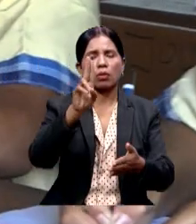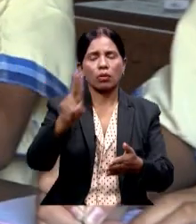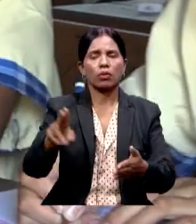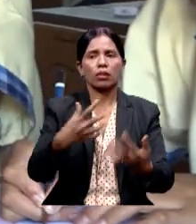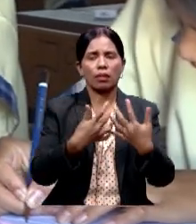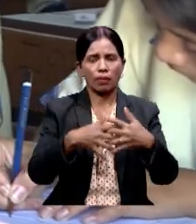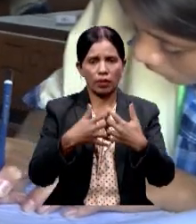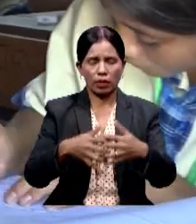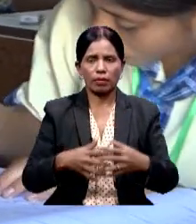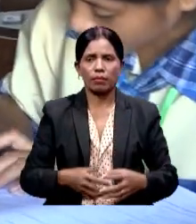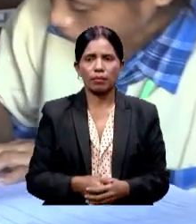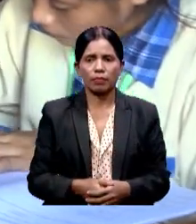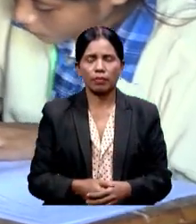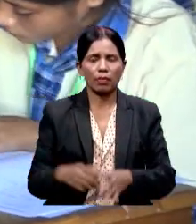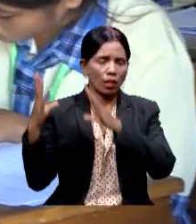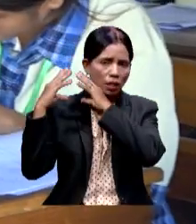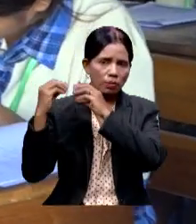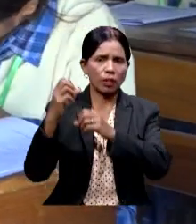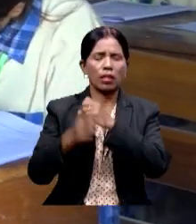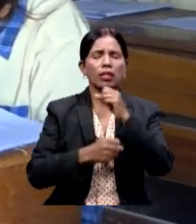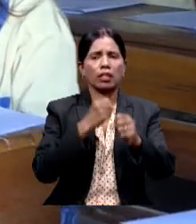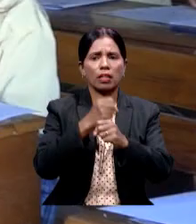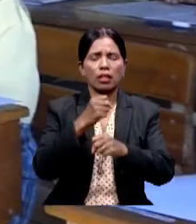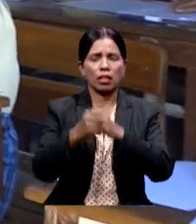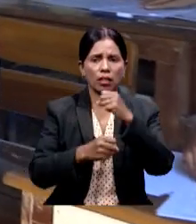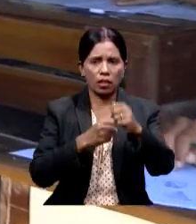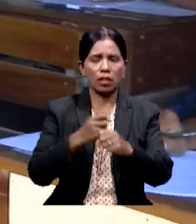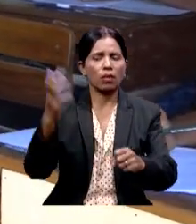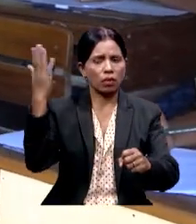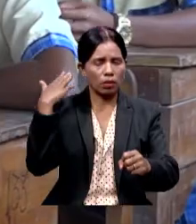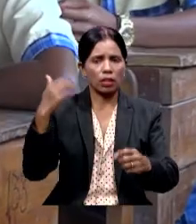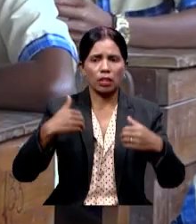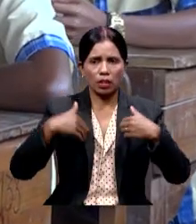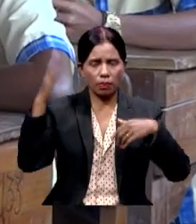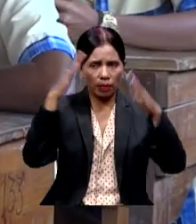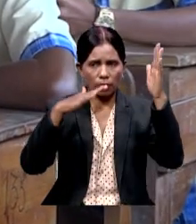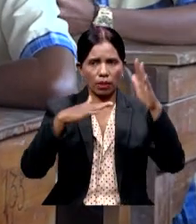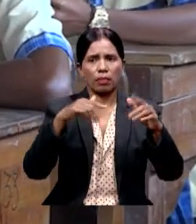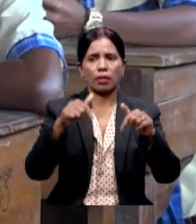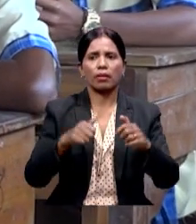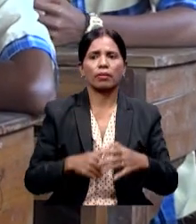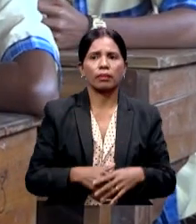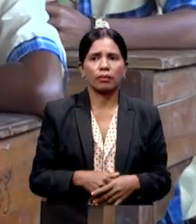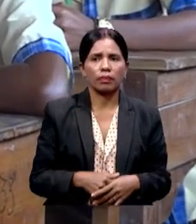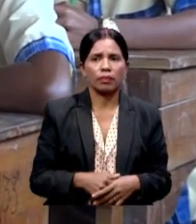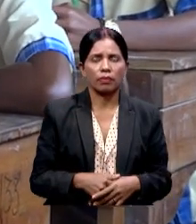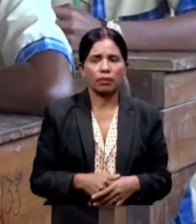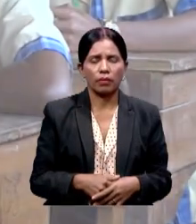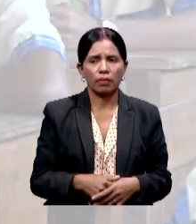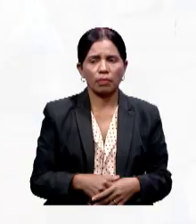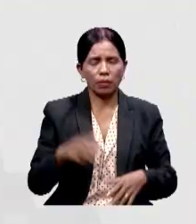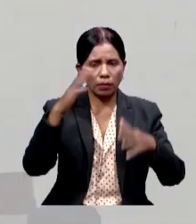digital. Experiência tinan kira kliubane sai problema ne heida be manual